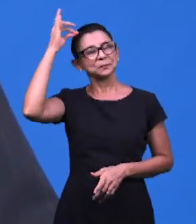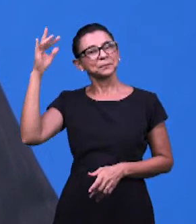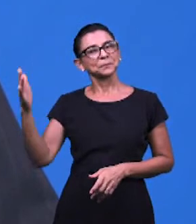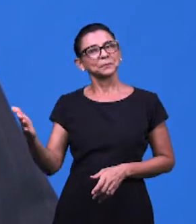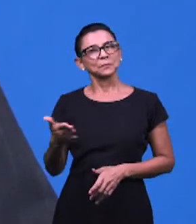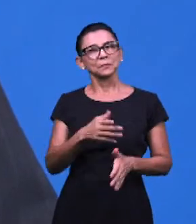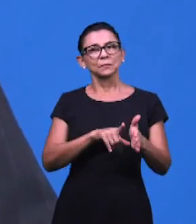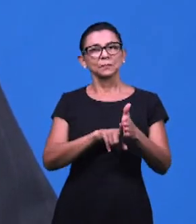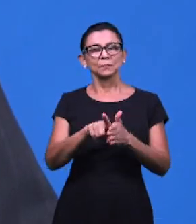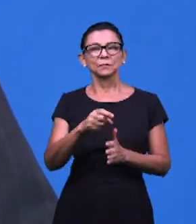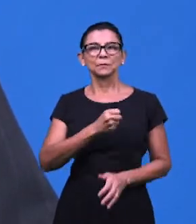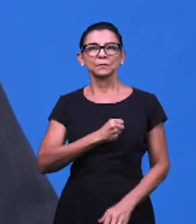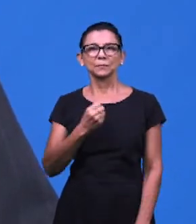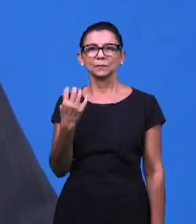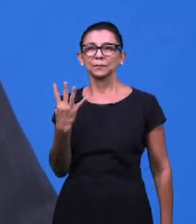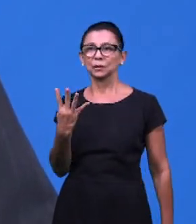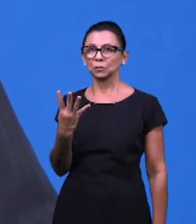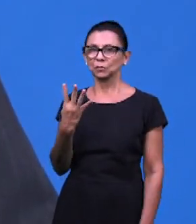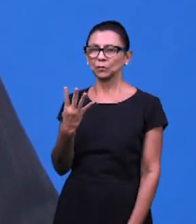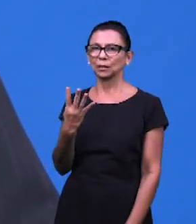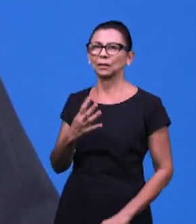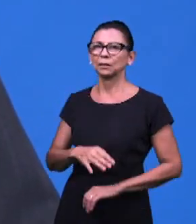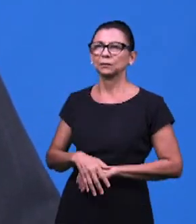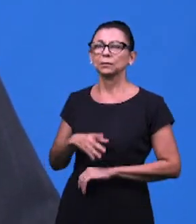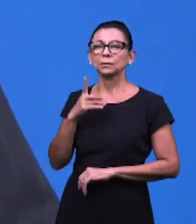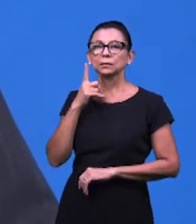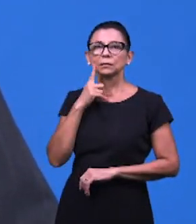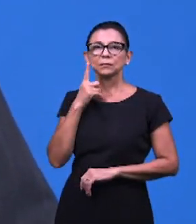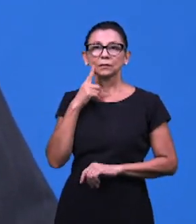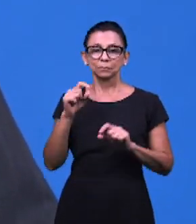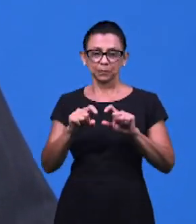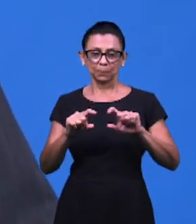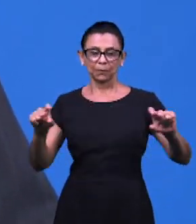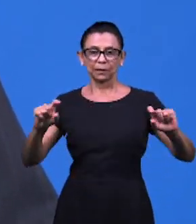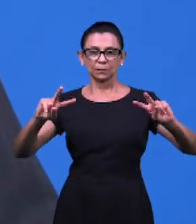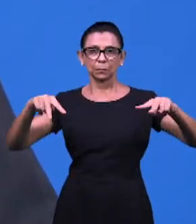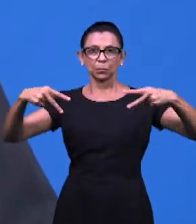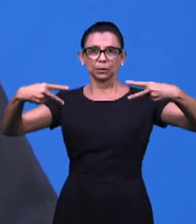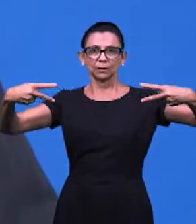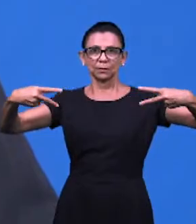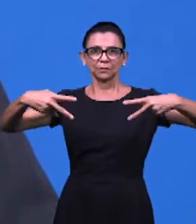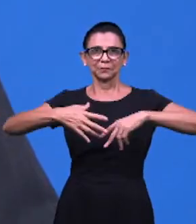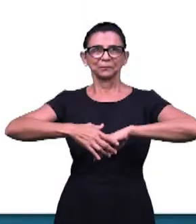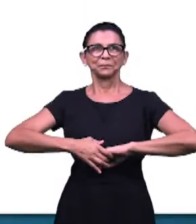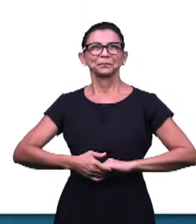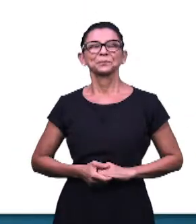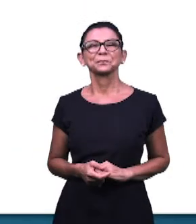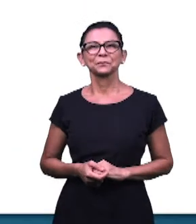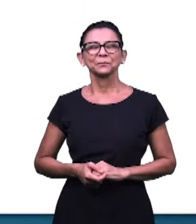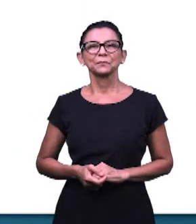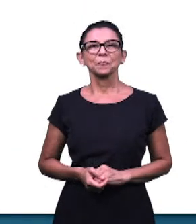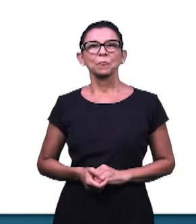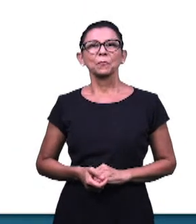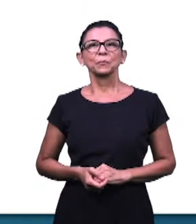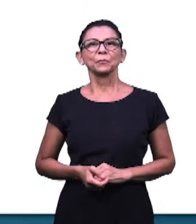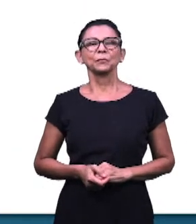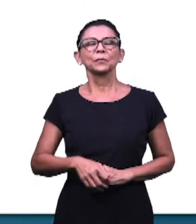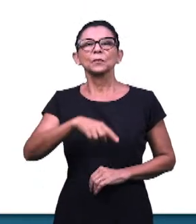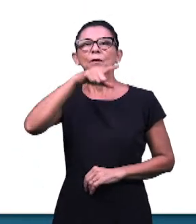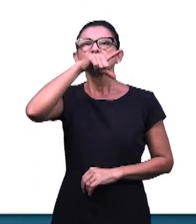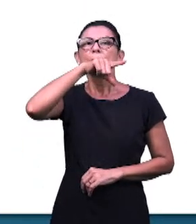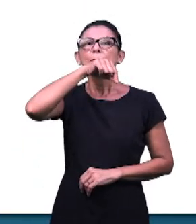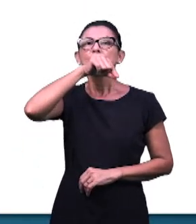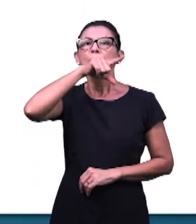pergunta número 4, nós temos também uma frase que foi postada no nosso portal relacionada a essa pergunta. E essa frase vem lá